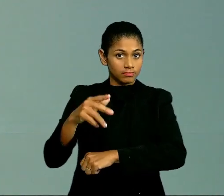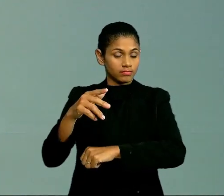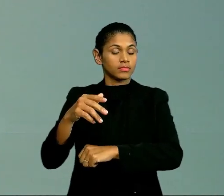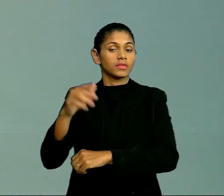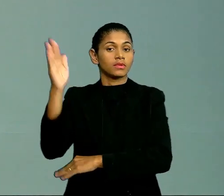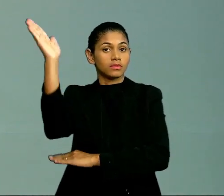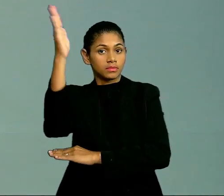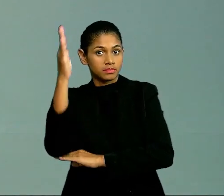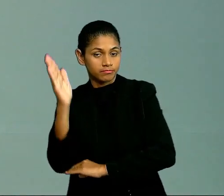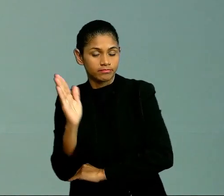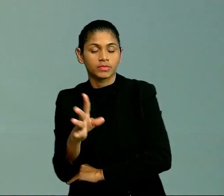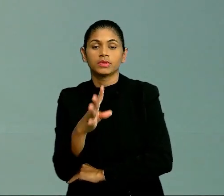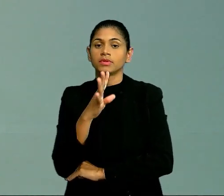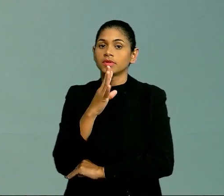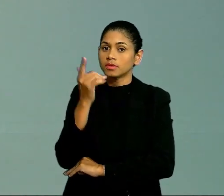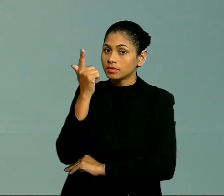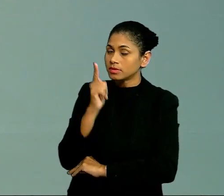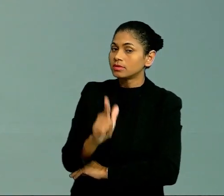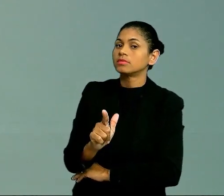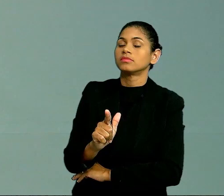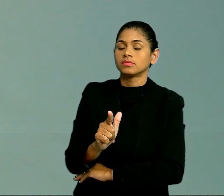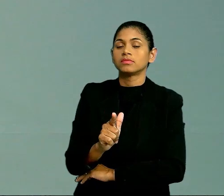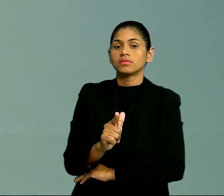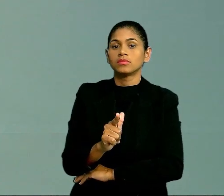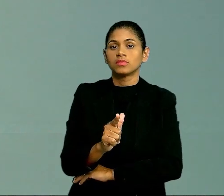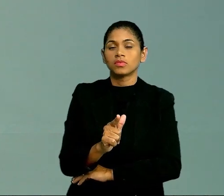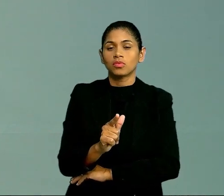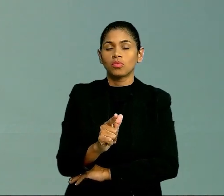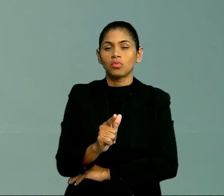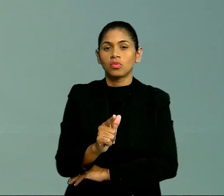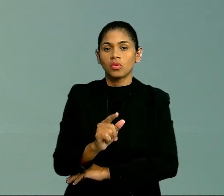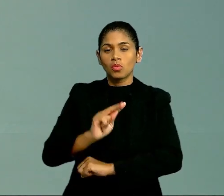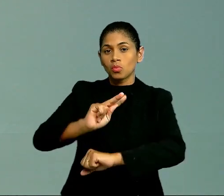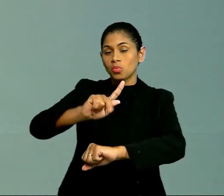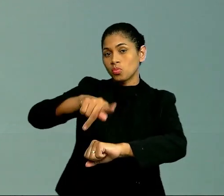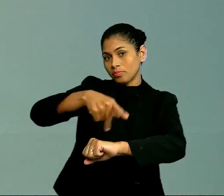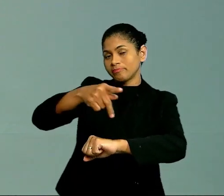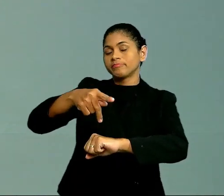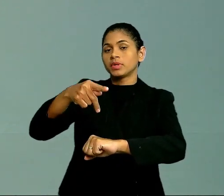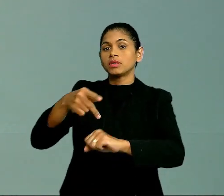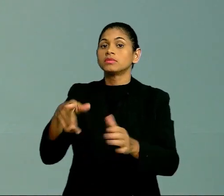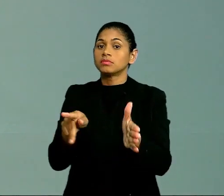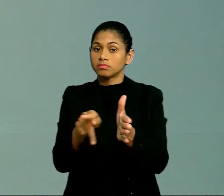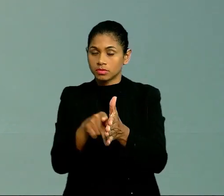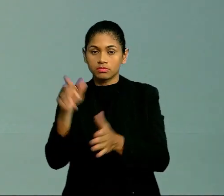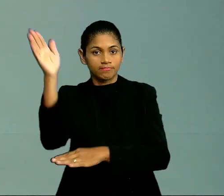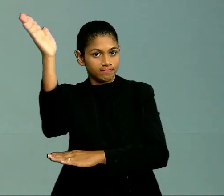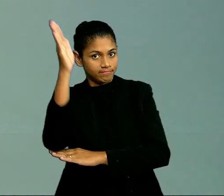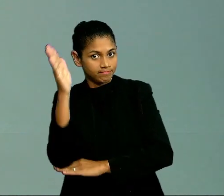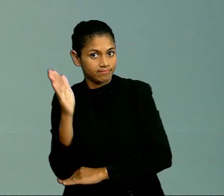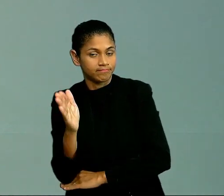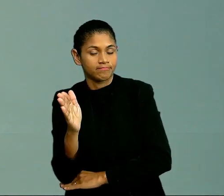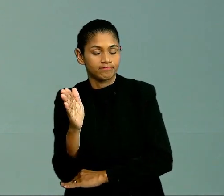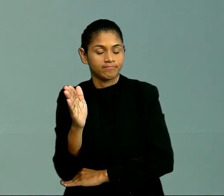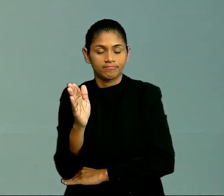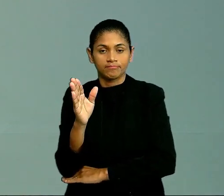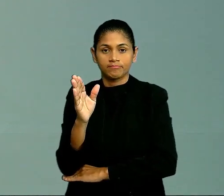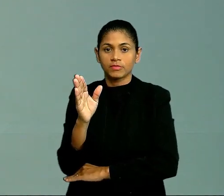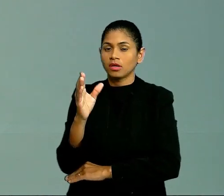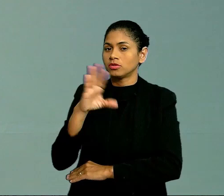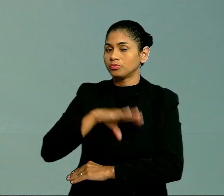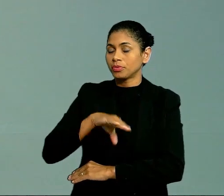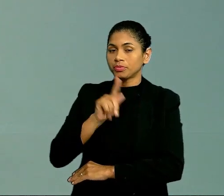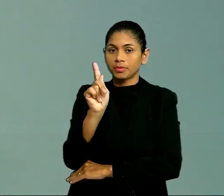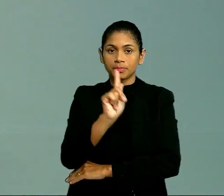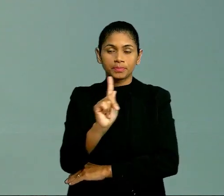já reconhecido como uma nação e não mais colônia de Portugal, tá? Então, o que eles querem trazer nessa produção?